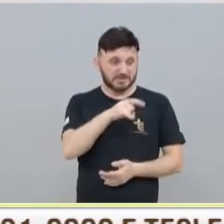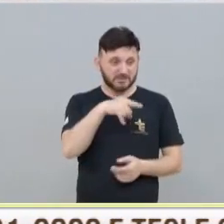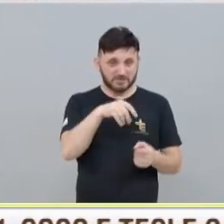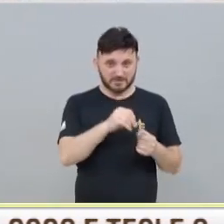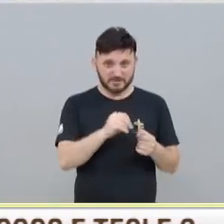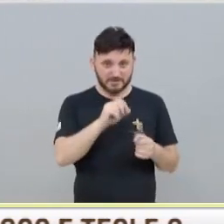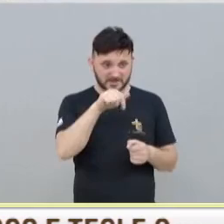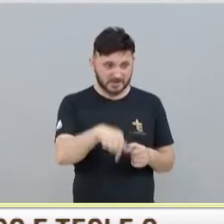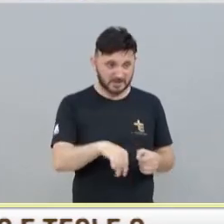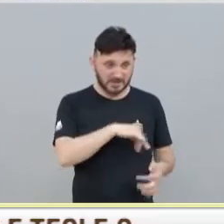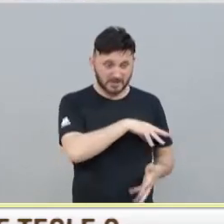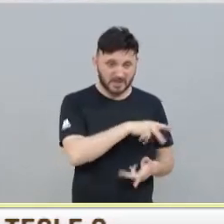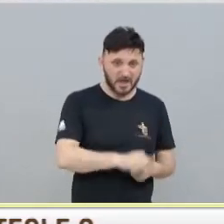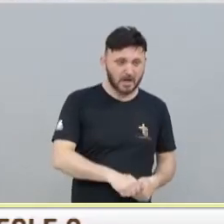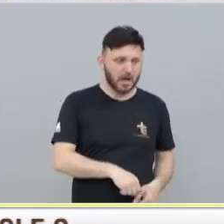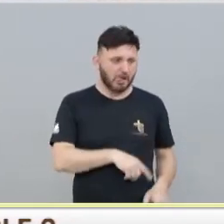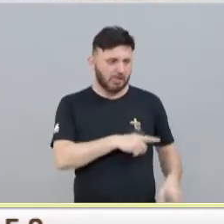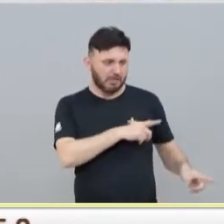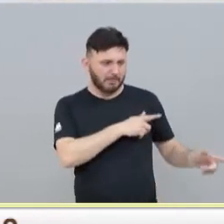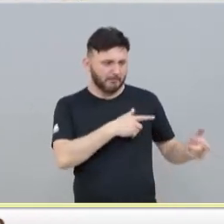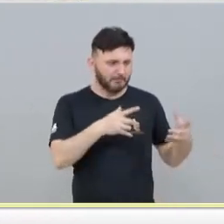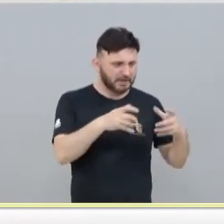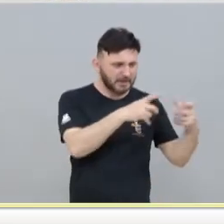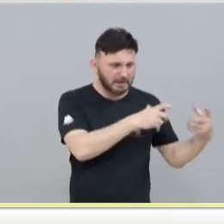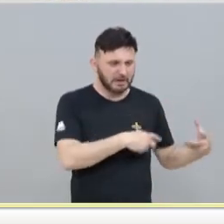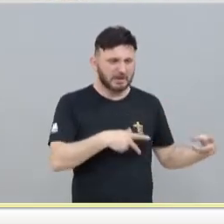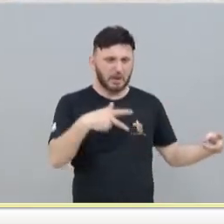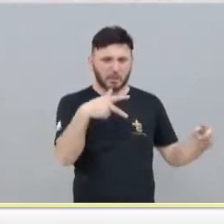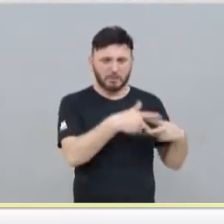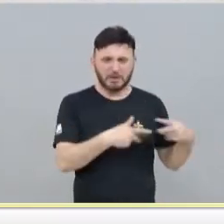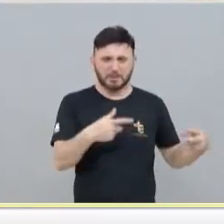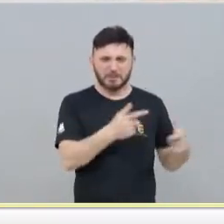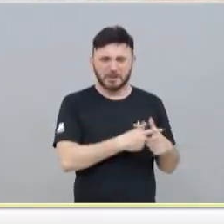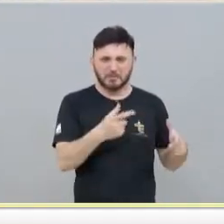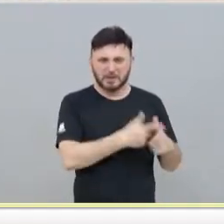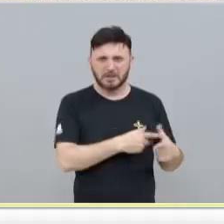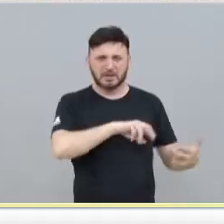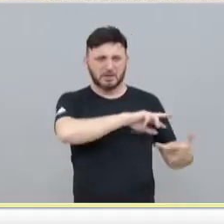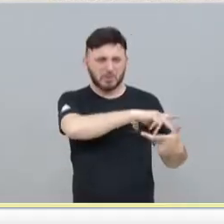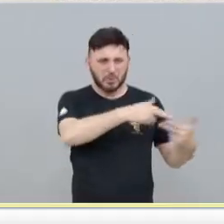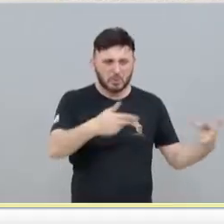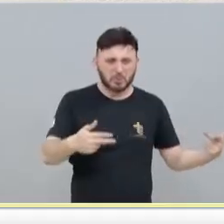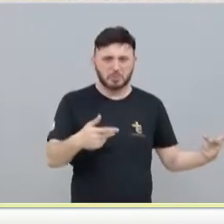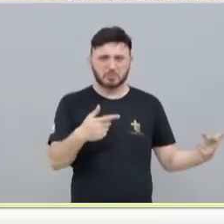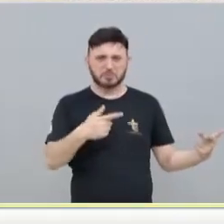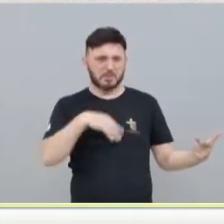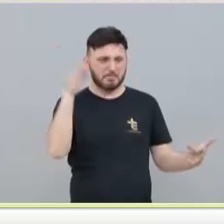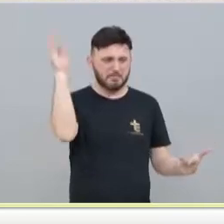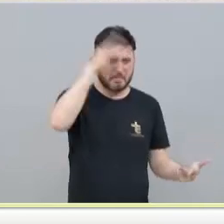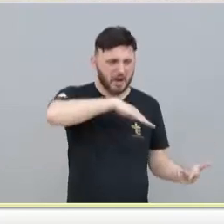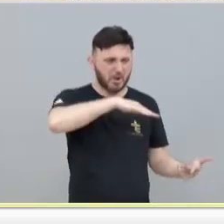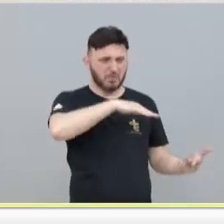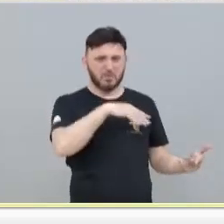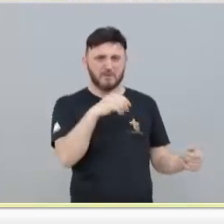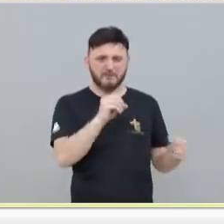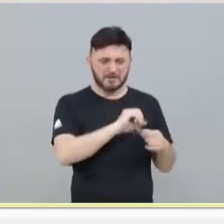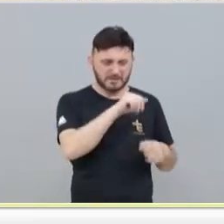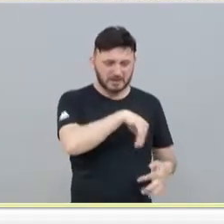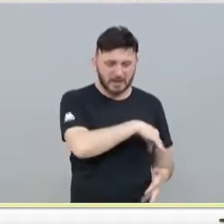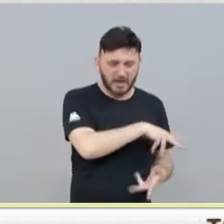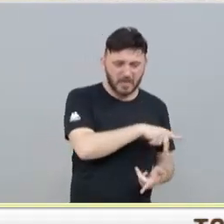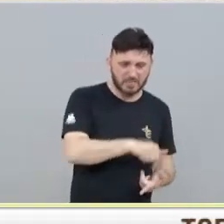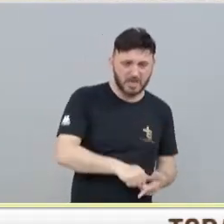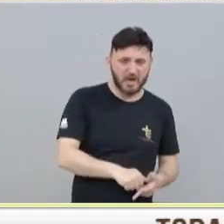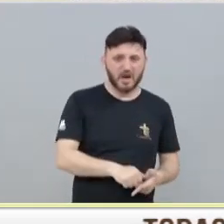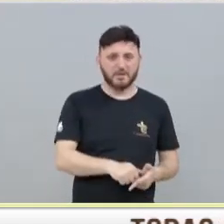plantou corrupção se você plantou tudo que há de mal aquilo que você plantou no solo existencial da